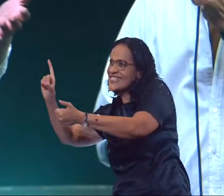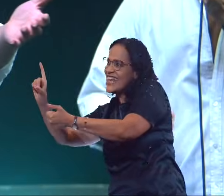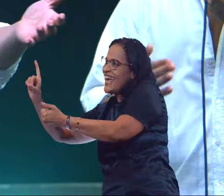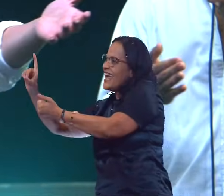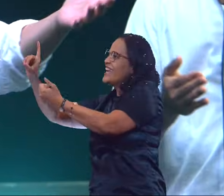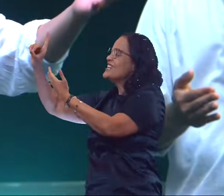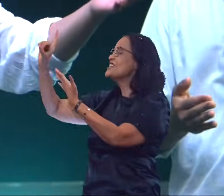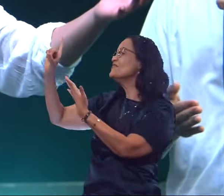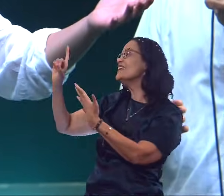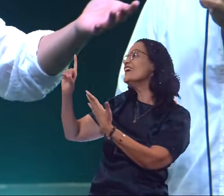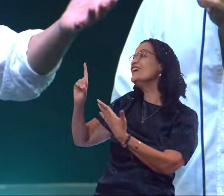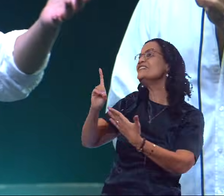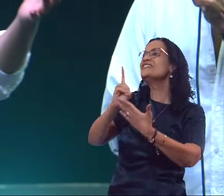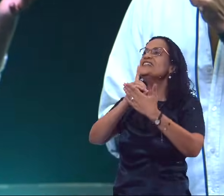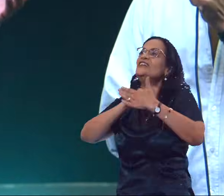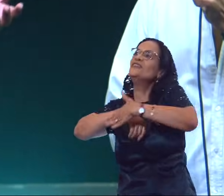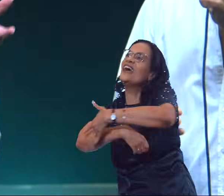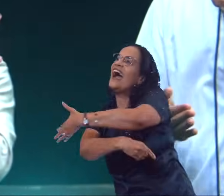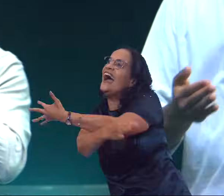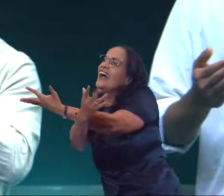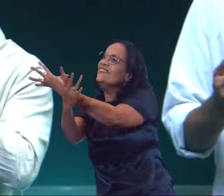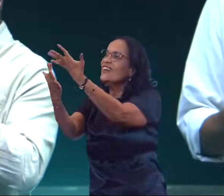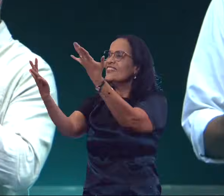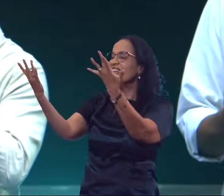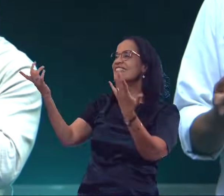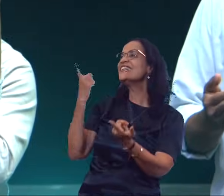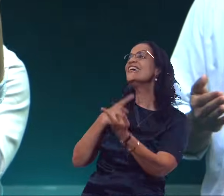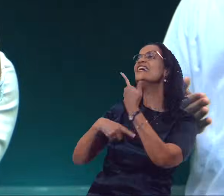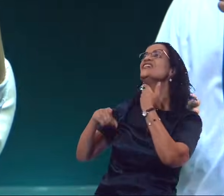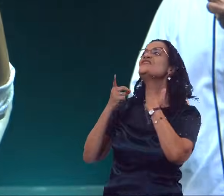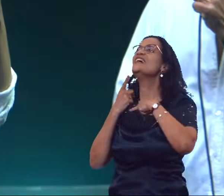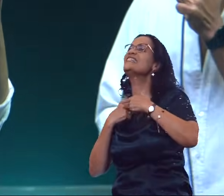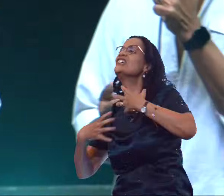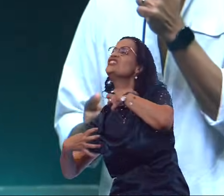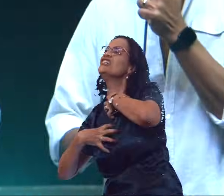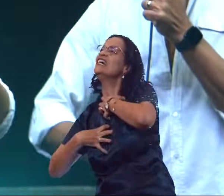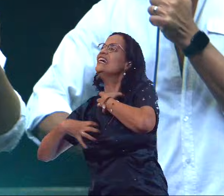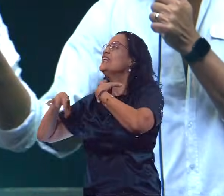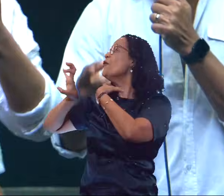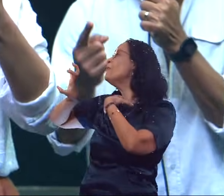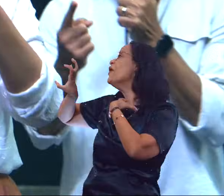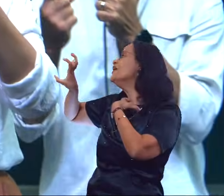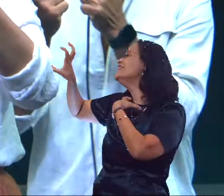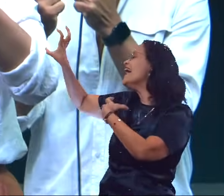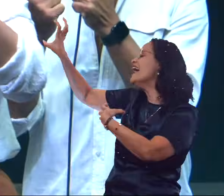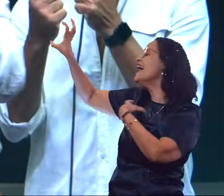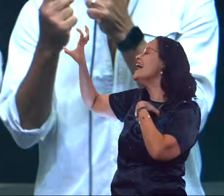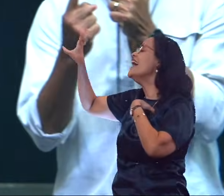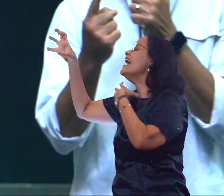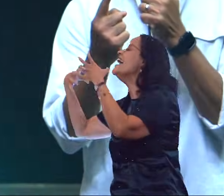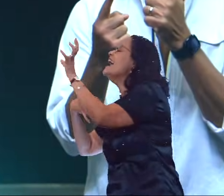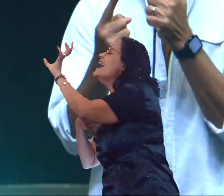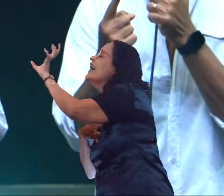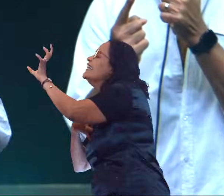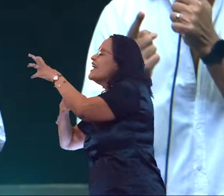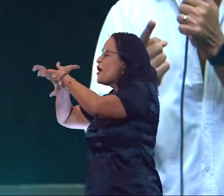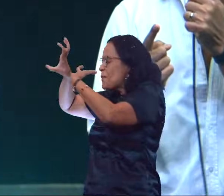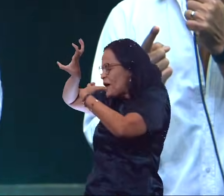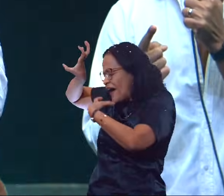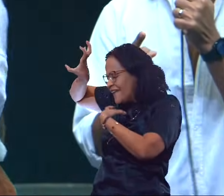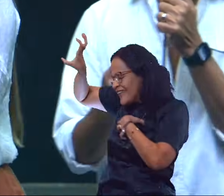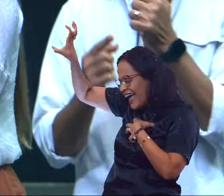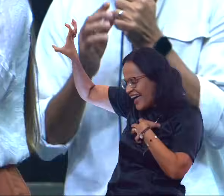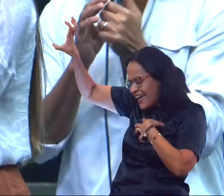Deus, enche este lugar. Meu desejo é sentir teu poder,